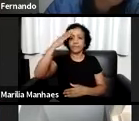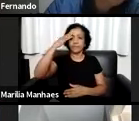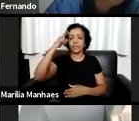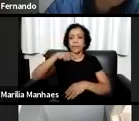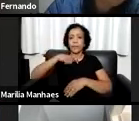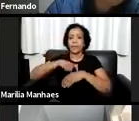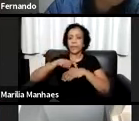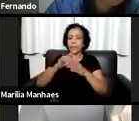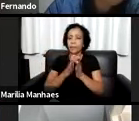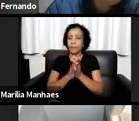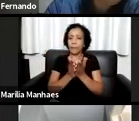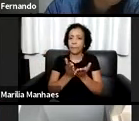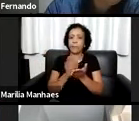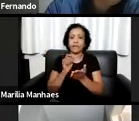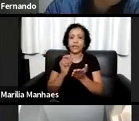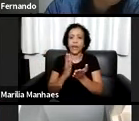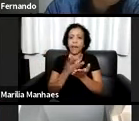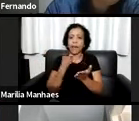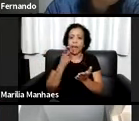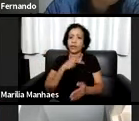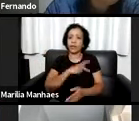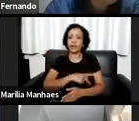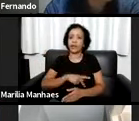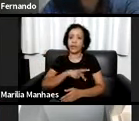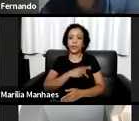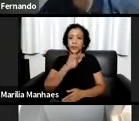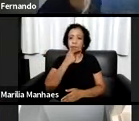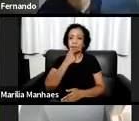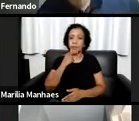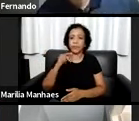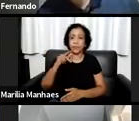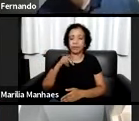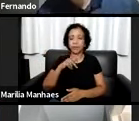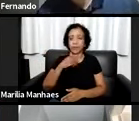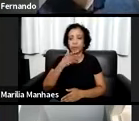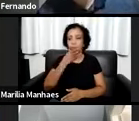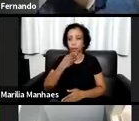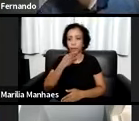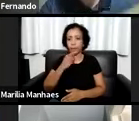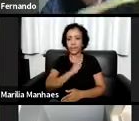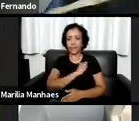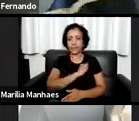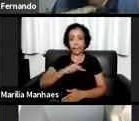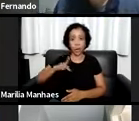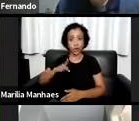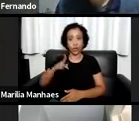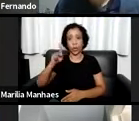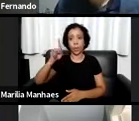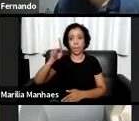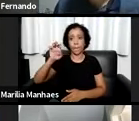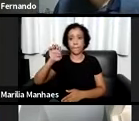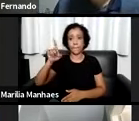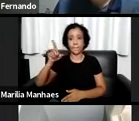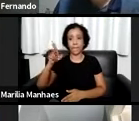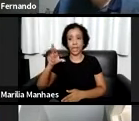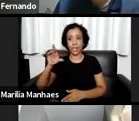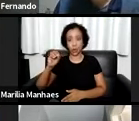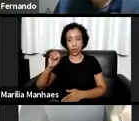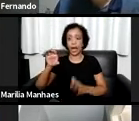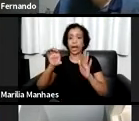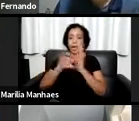de madrugada, as palavras do apóstolo Pedro, na sua primeira carta, no capítulo 5, versículos 8